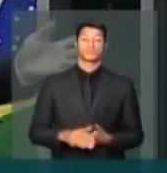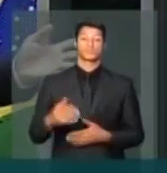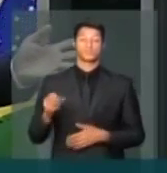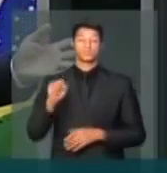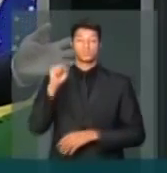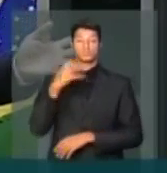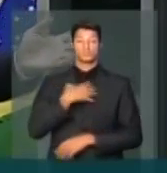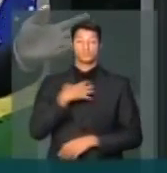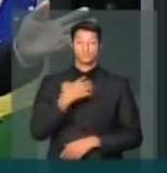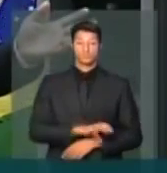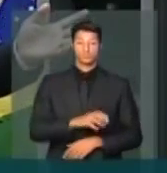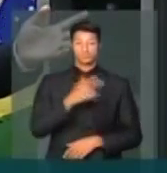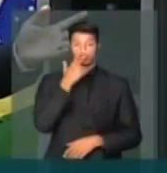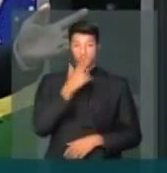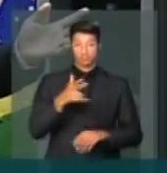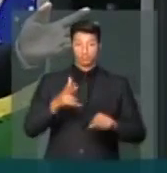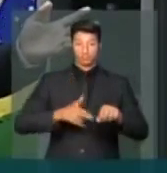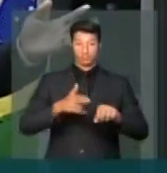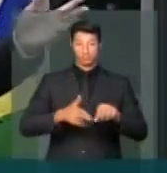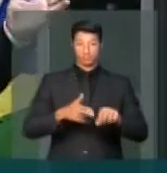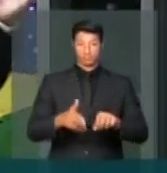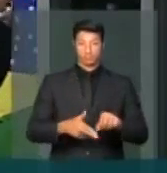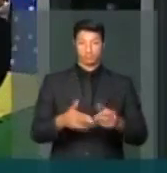Salvador, por exemplo, parece que o metrô